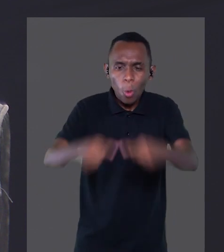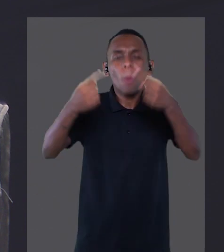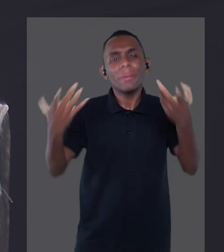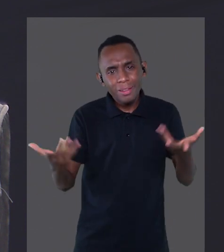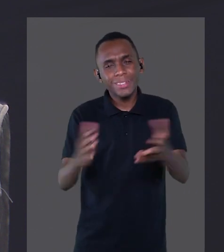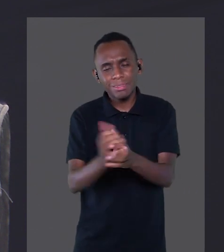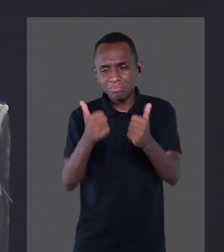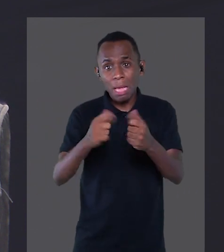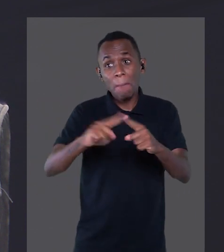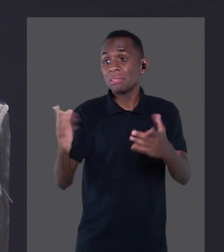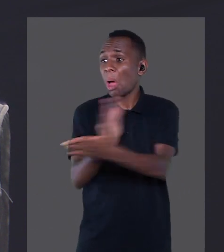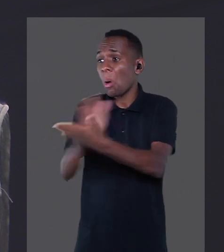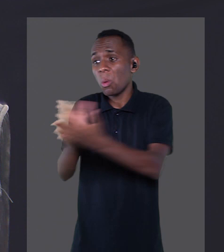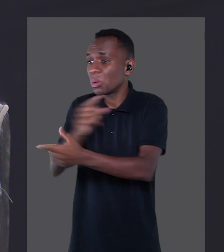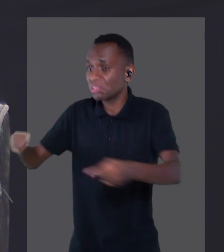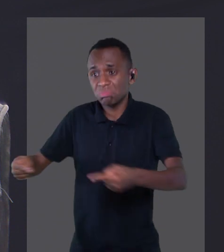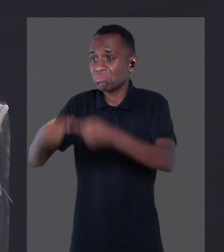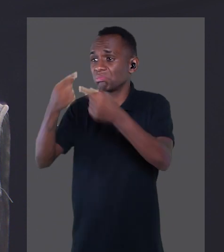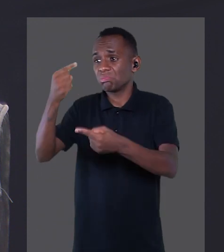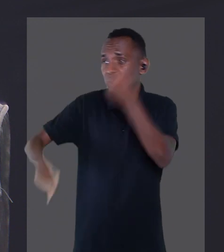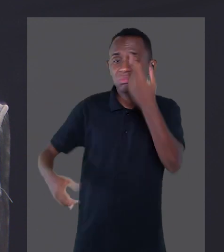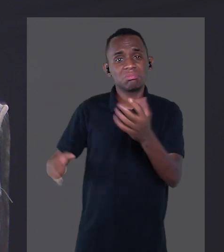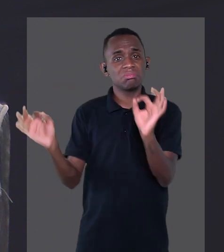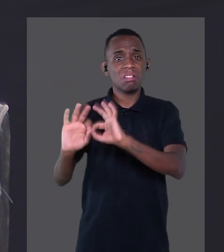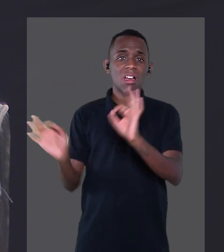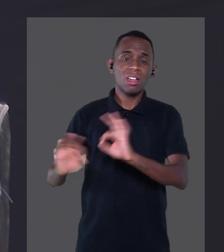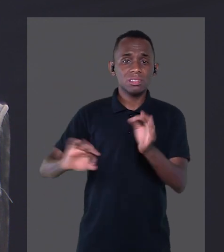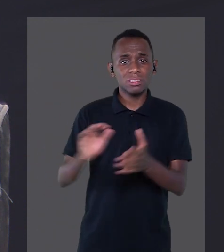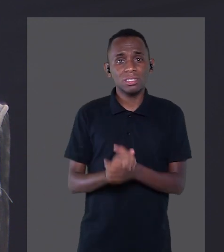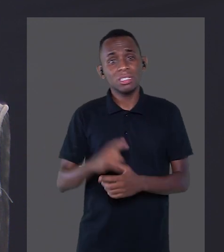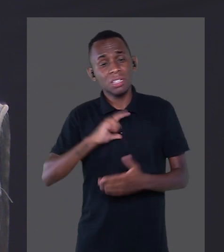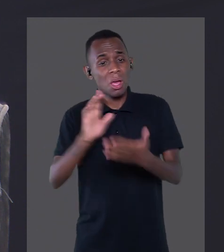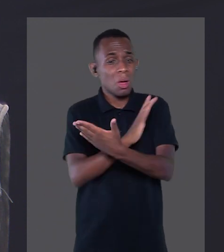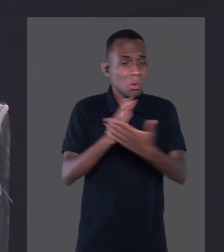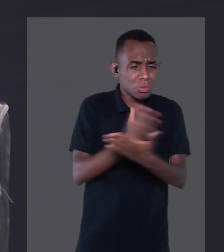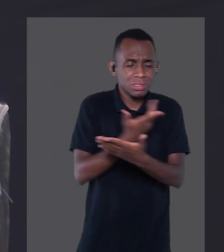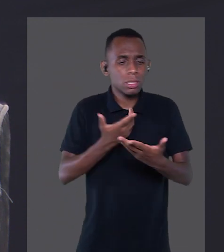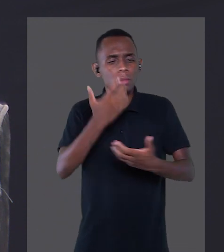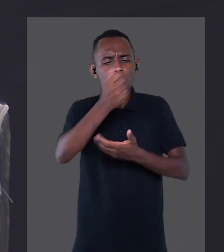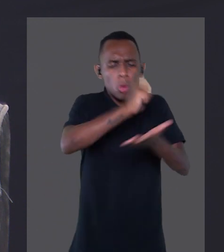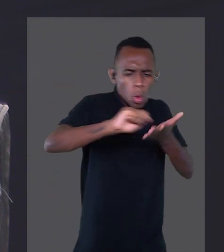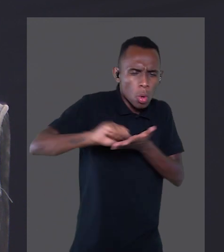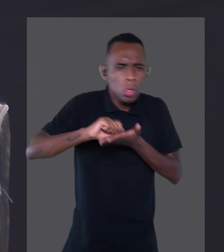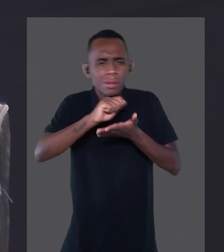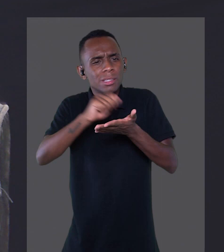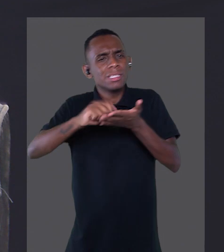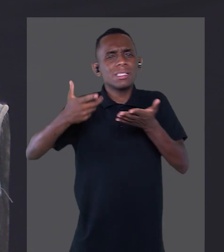excelente músico, te apresenta uma melodia incrível e você não consegue botar uma letra ali. Não